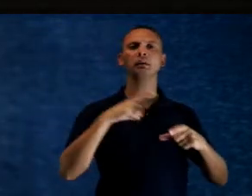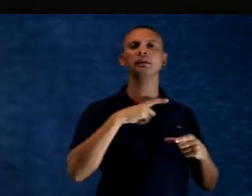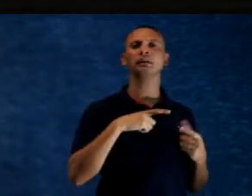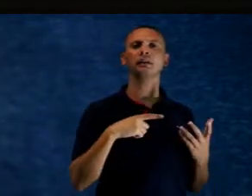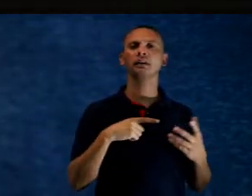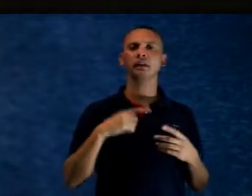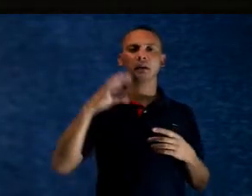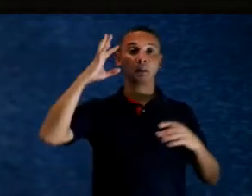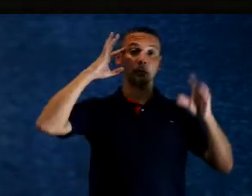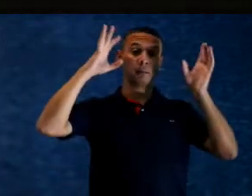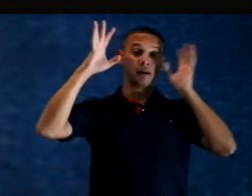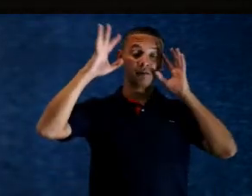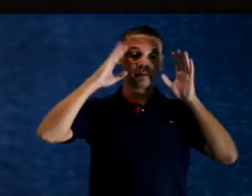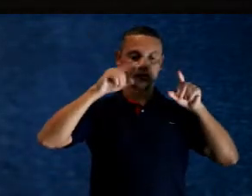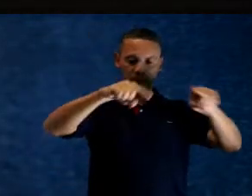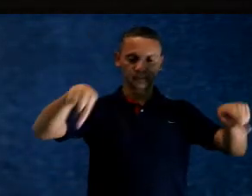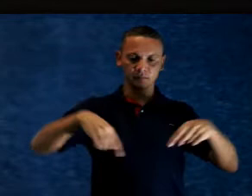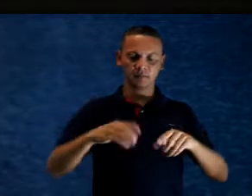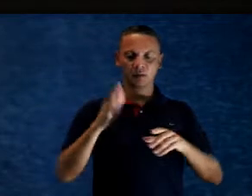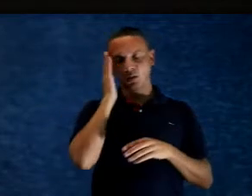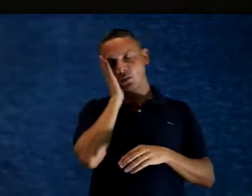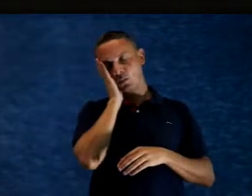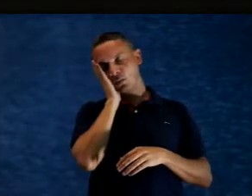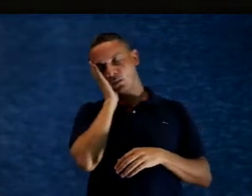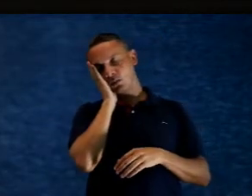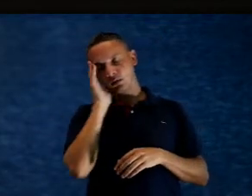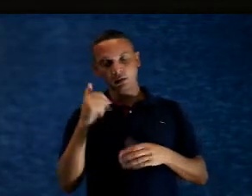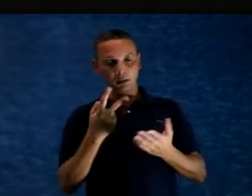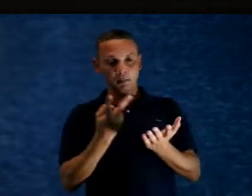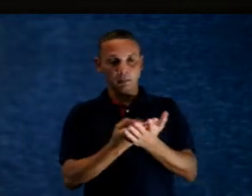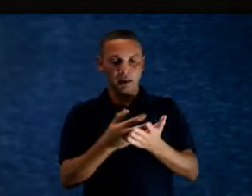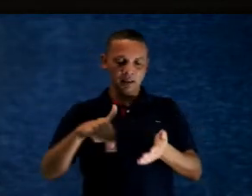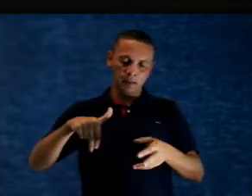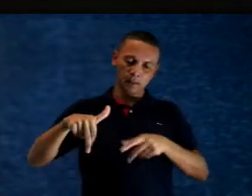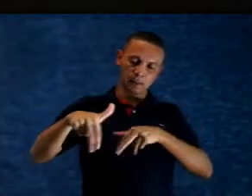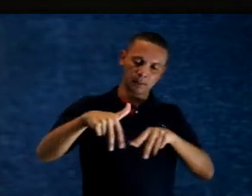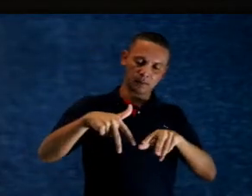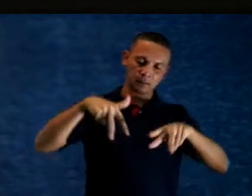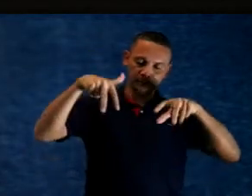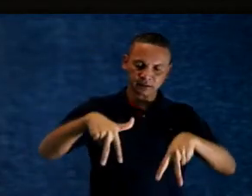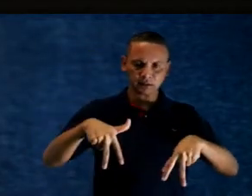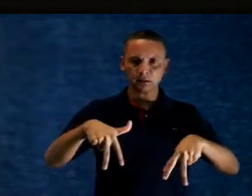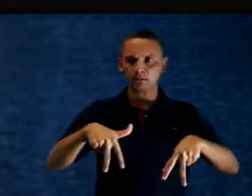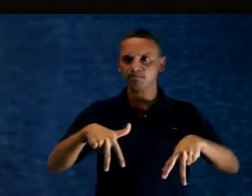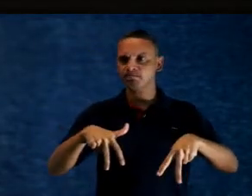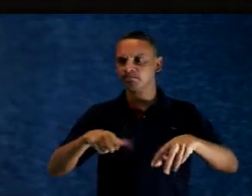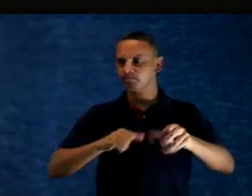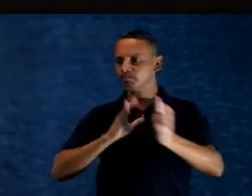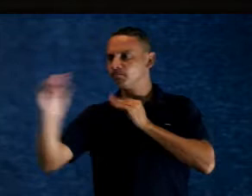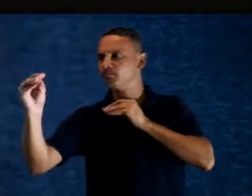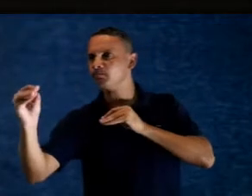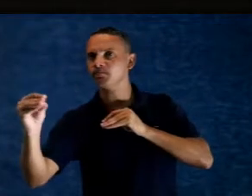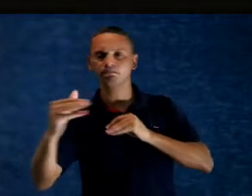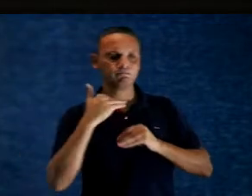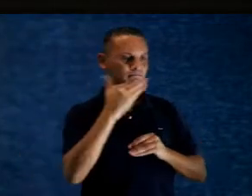Súbito, a gargalhada estoura. Eu tinha um medo horrível de ir para a cama. Durante o sono, ele me perseguia mais, solto